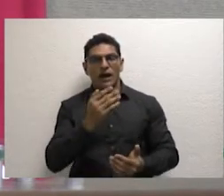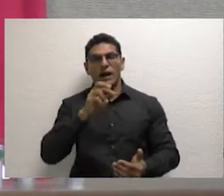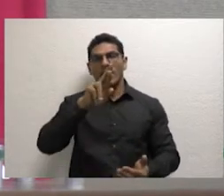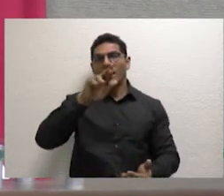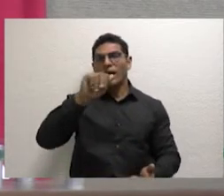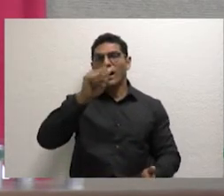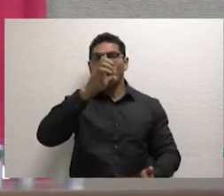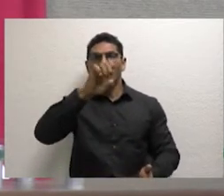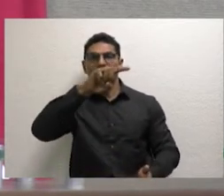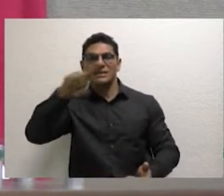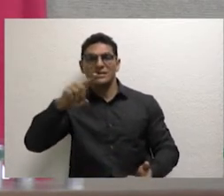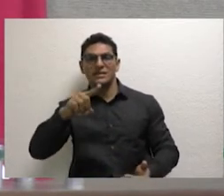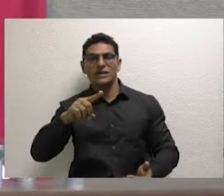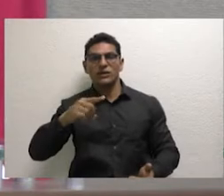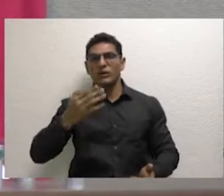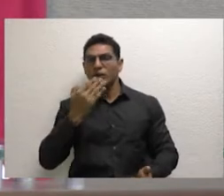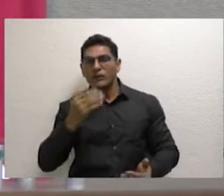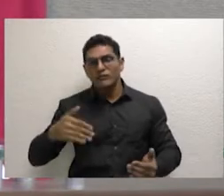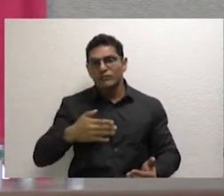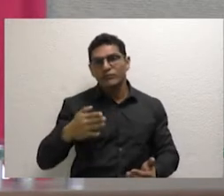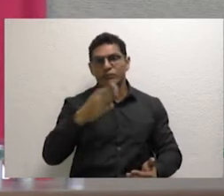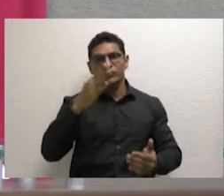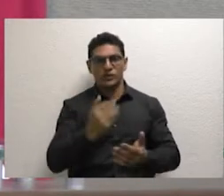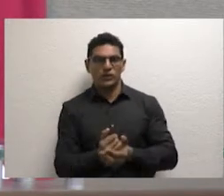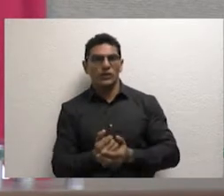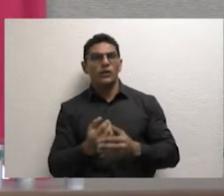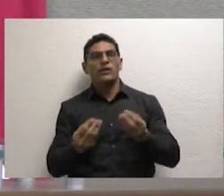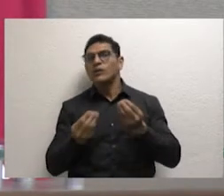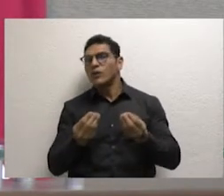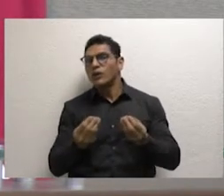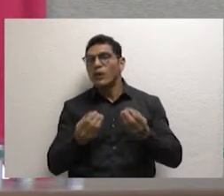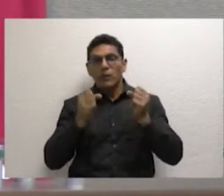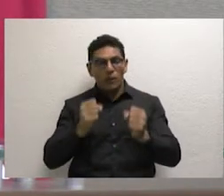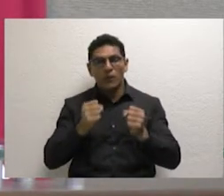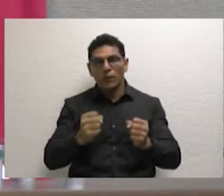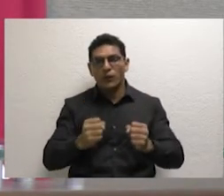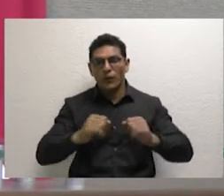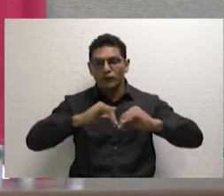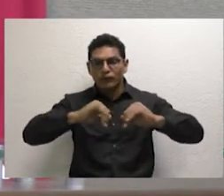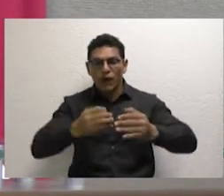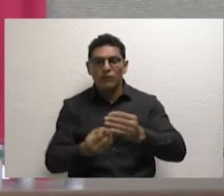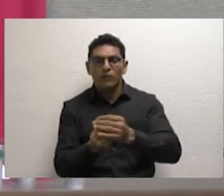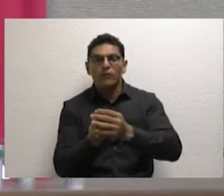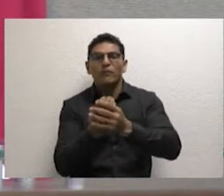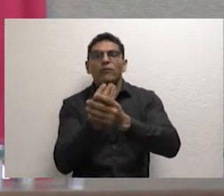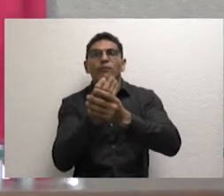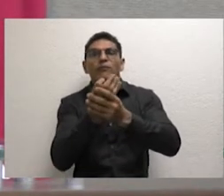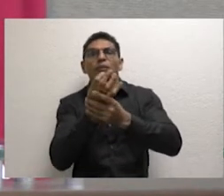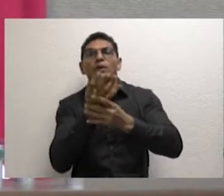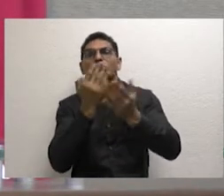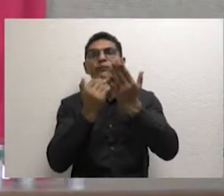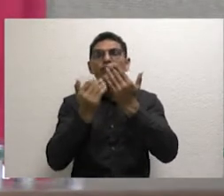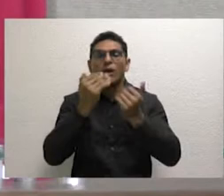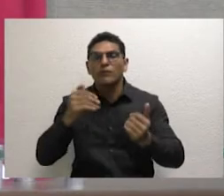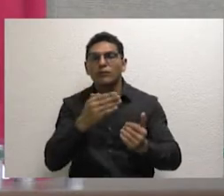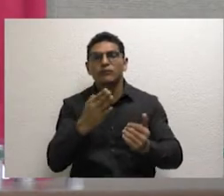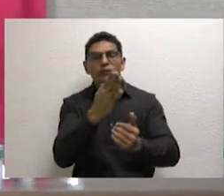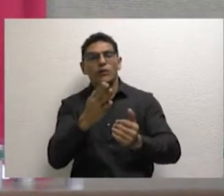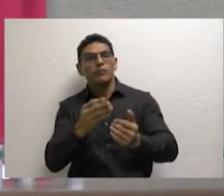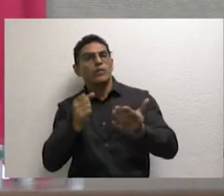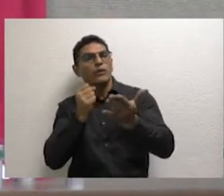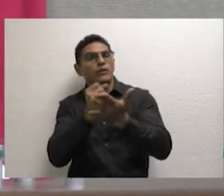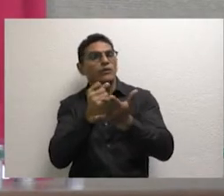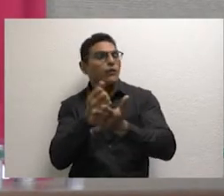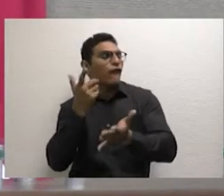atrás de implantar uma fábrica de ração aqui dentro do nosso Estado para que a gente possa fornecer uma ração de um preço mais baixo